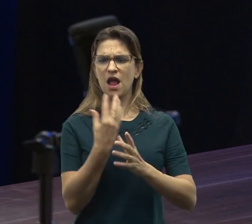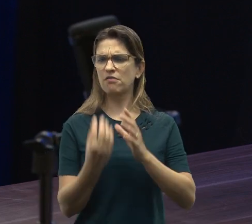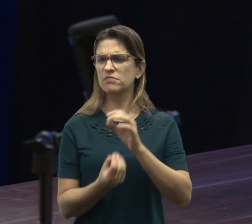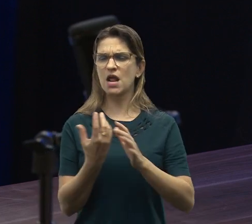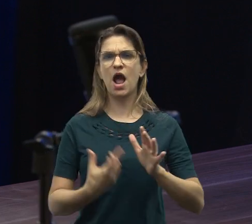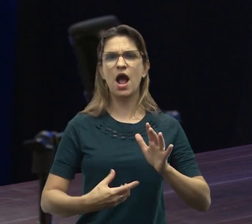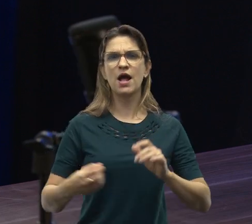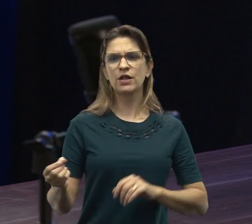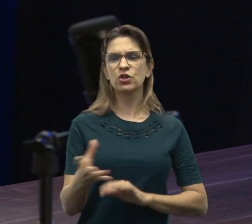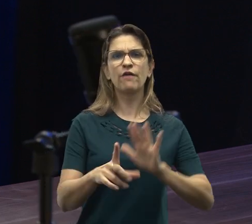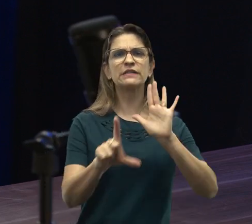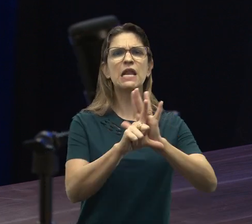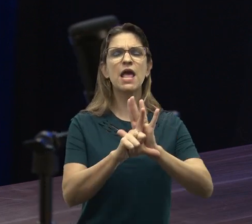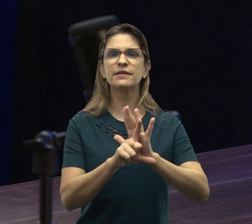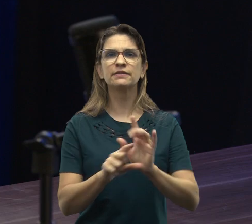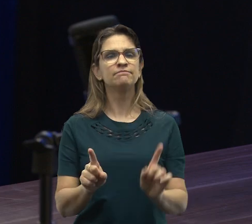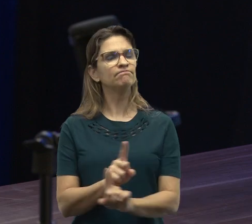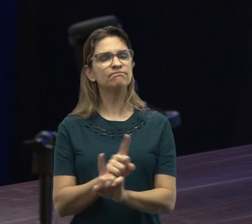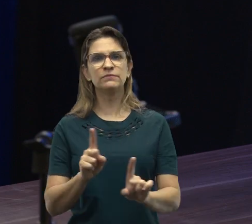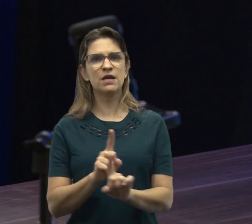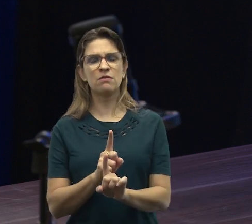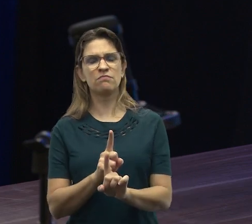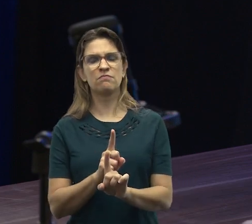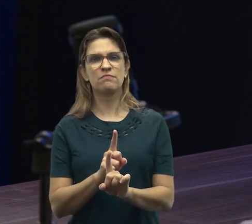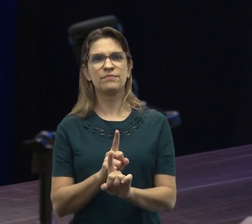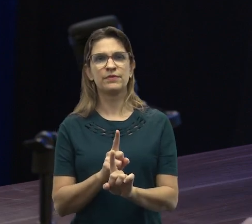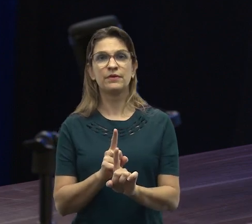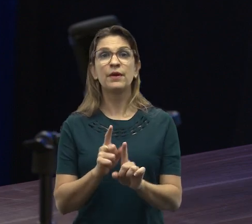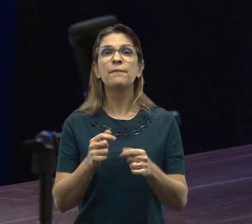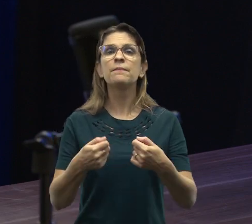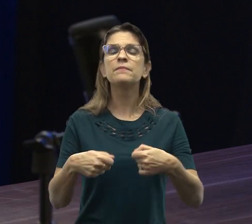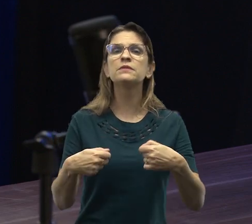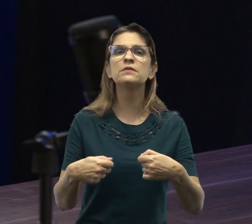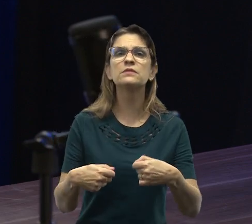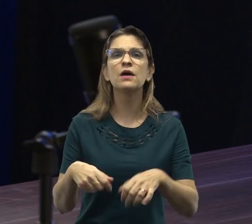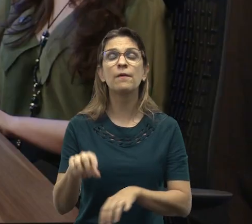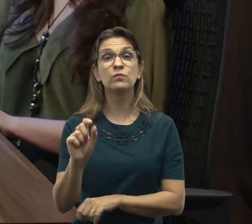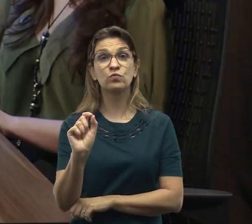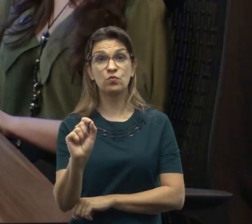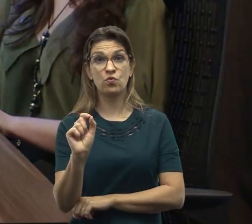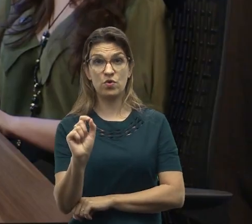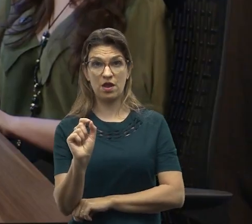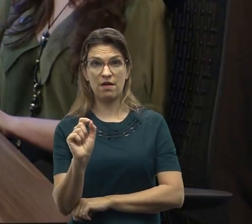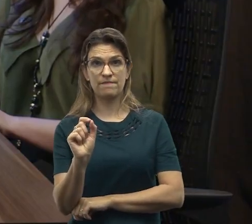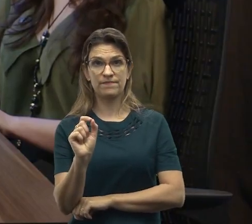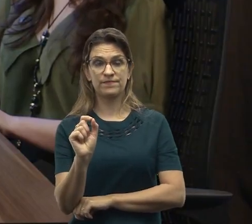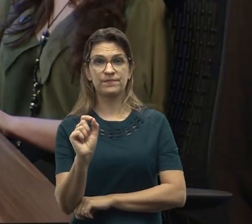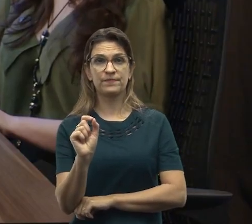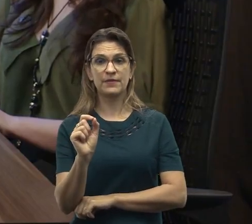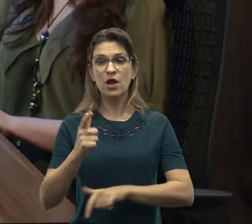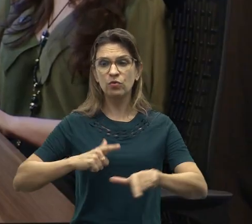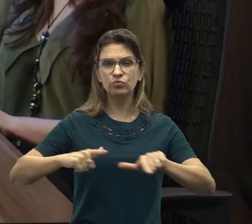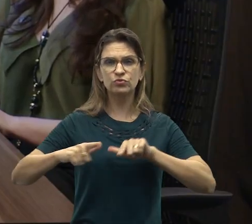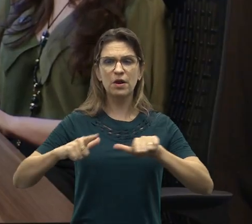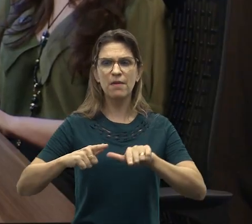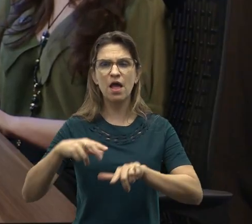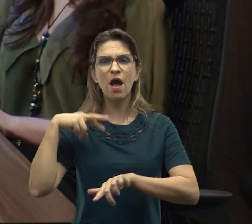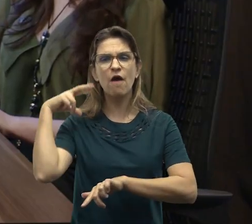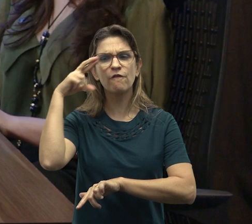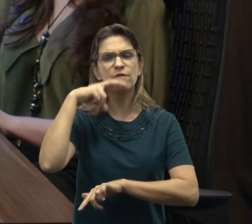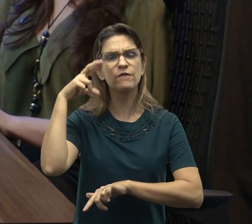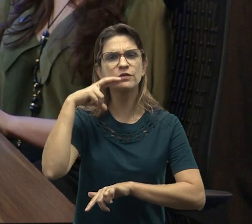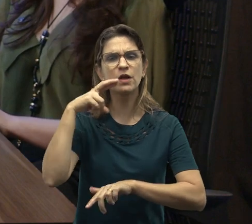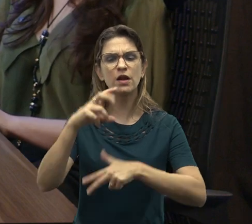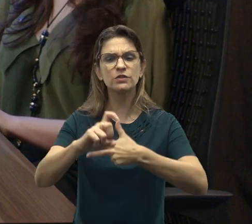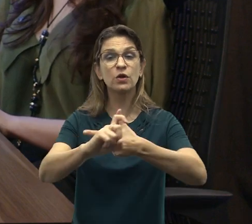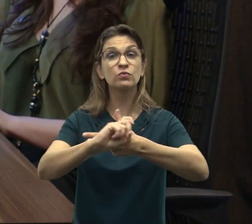precisa ter novas legislações, e que a gente precisa atuar muito mais nessa parte da fiscalização do executivo,